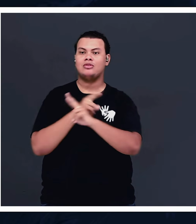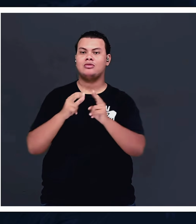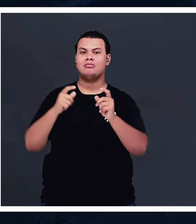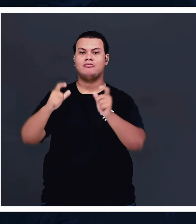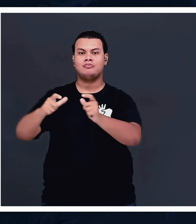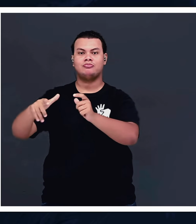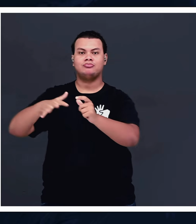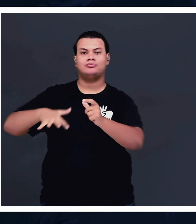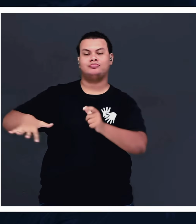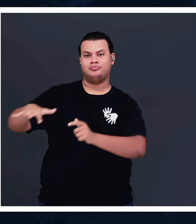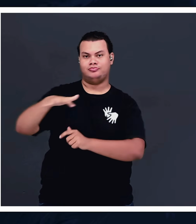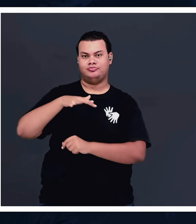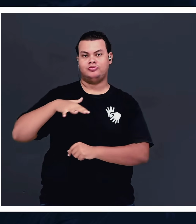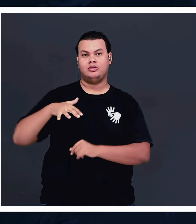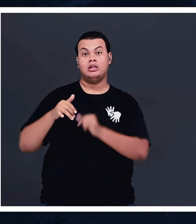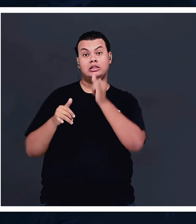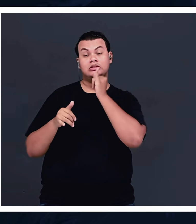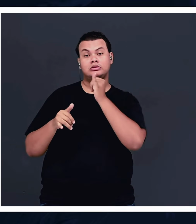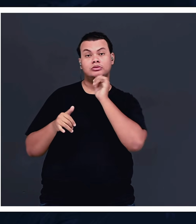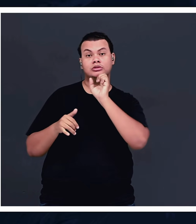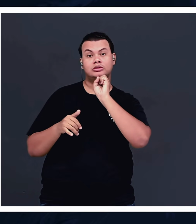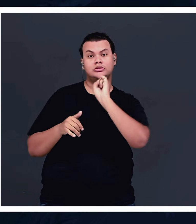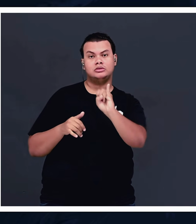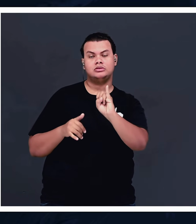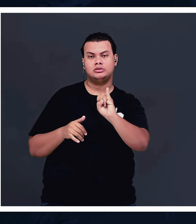relacionamentos. Se você tem